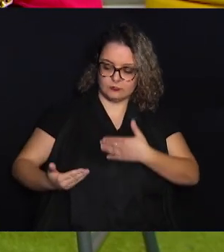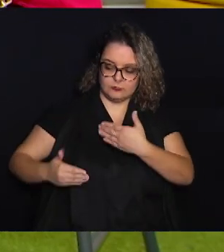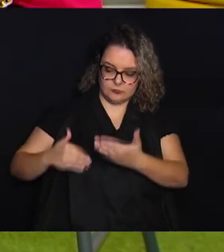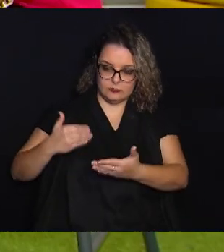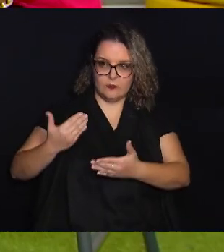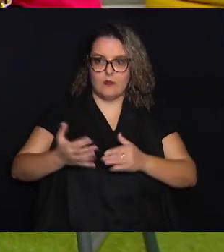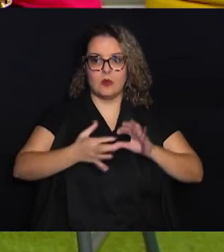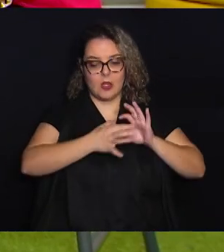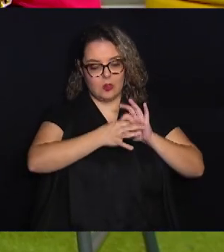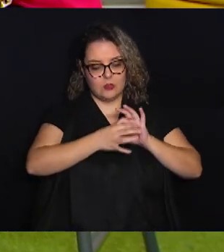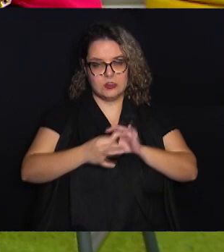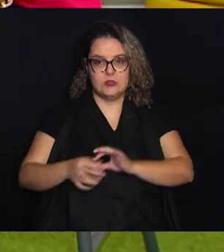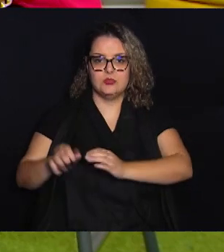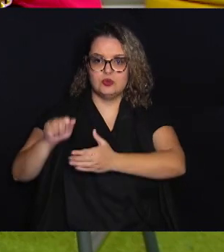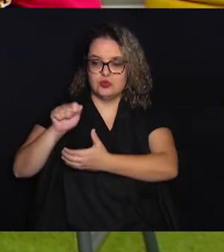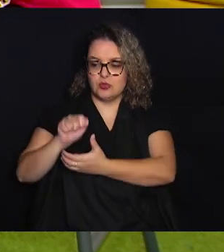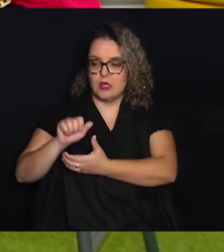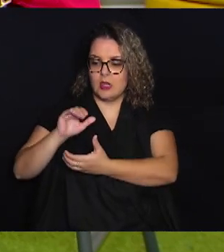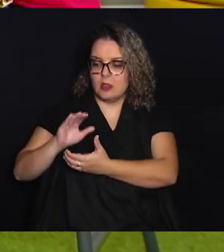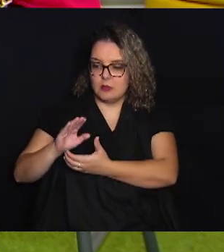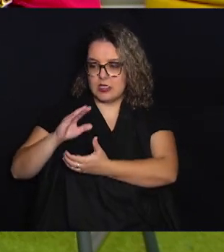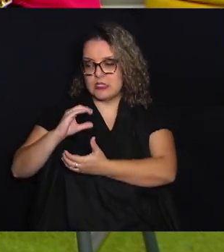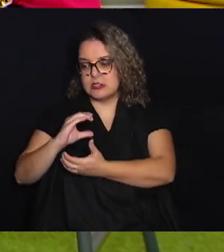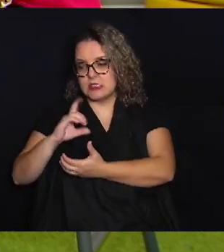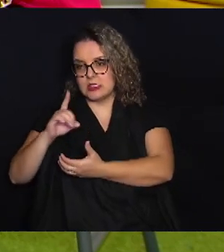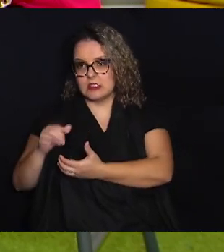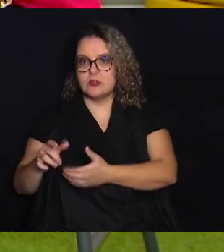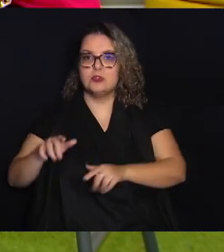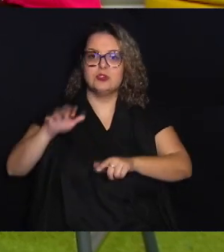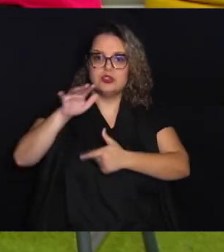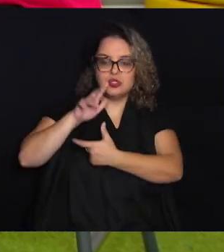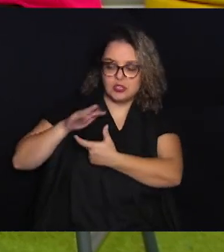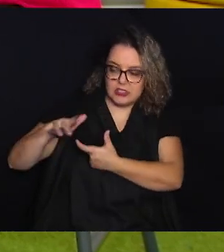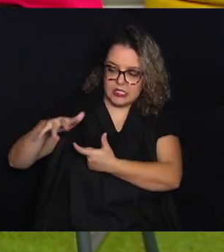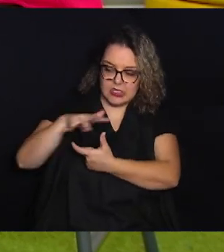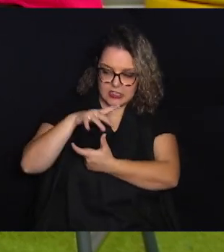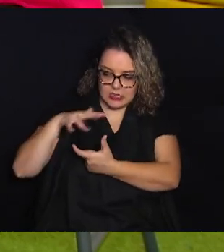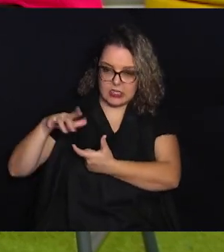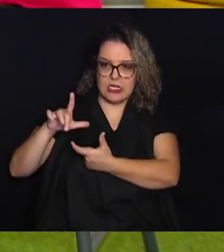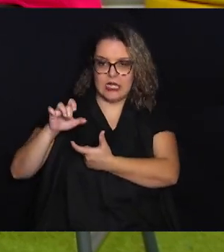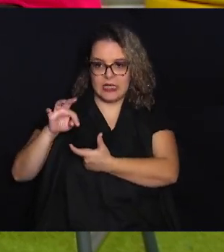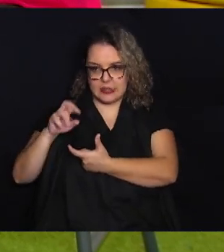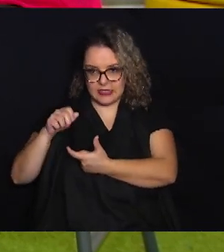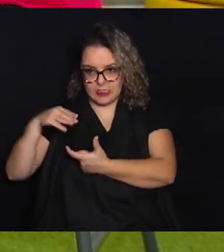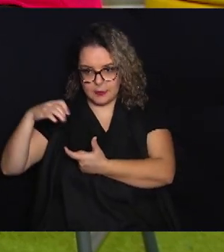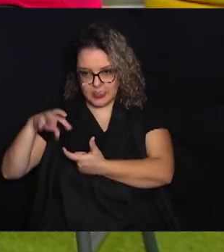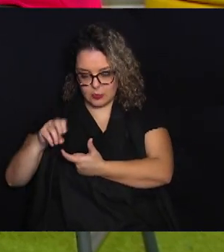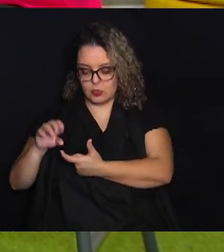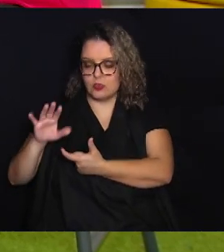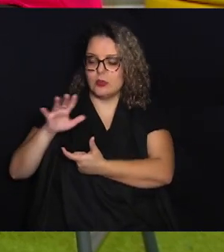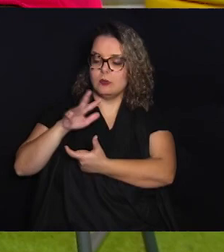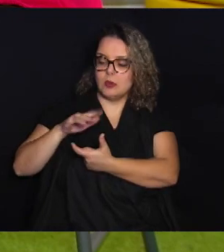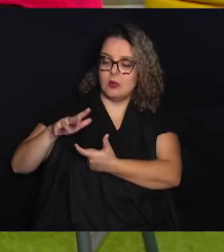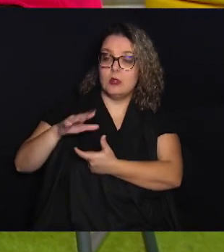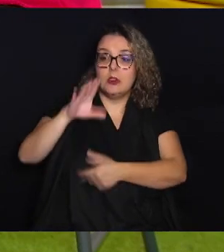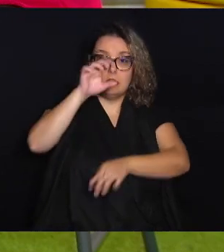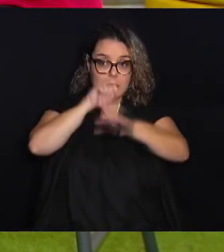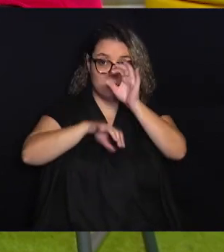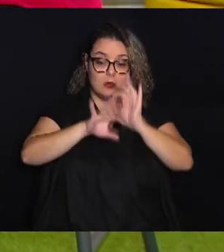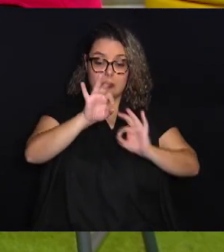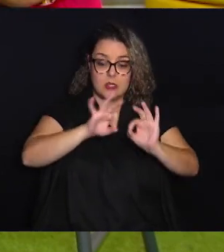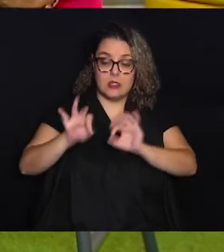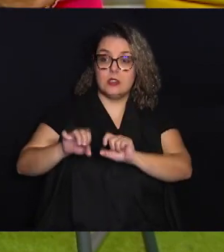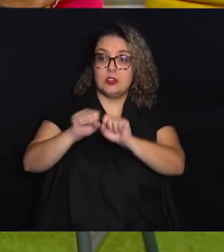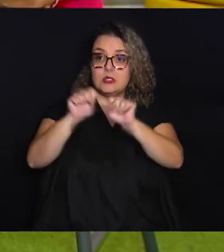de alfabetização na língua adicional, de letramento. Então, ela aprende a organização desse